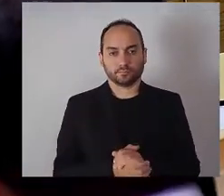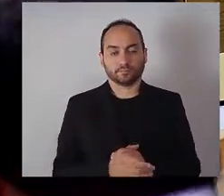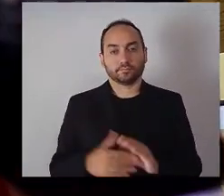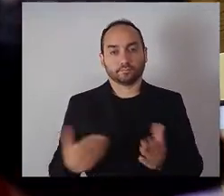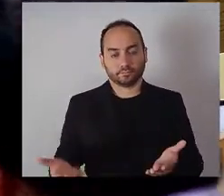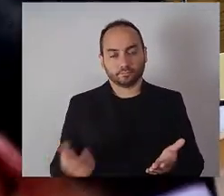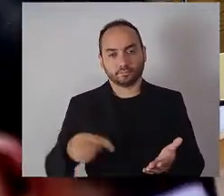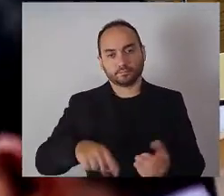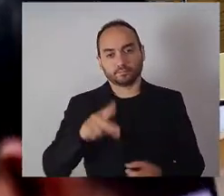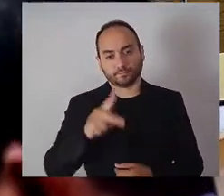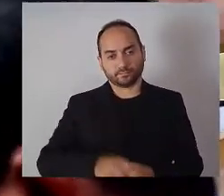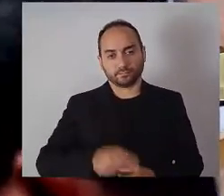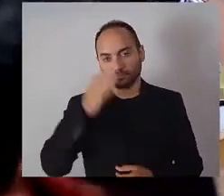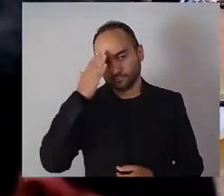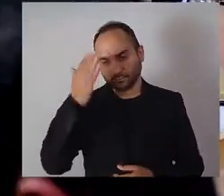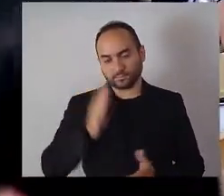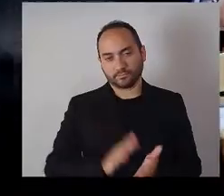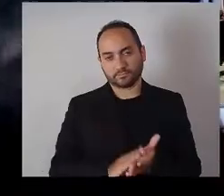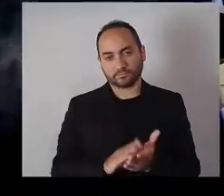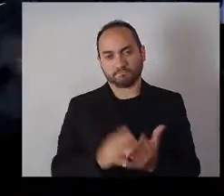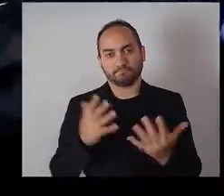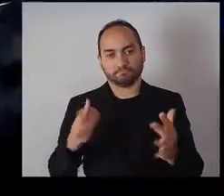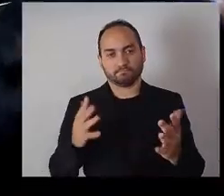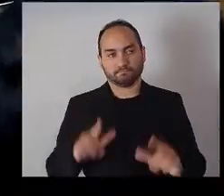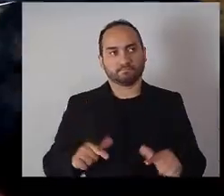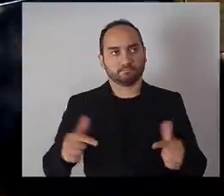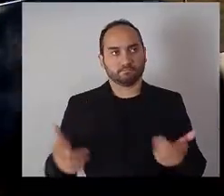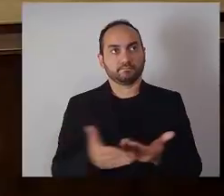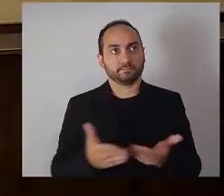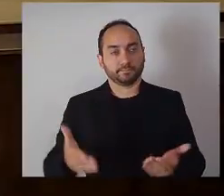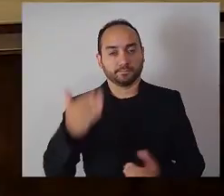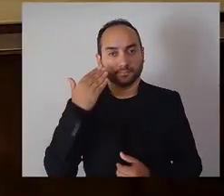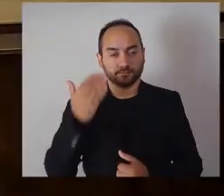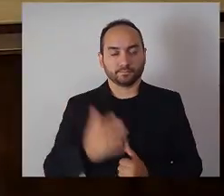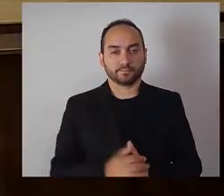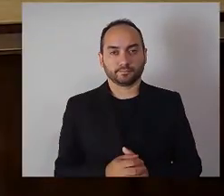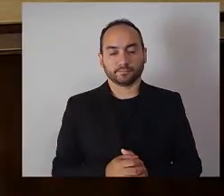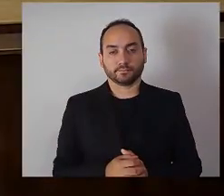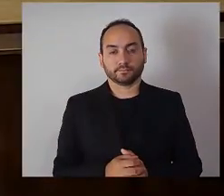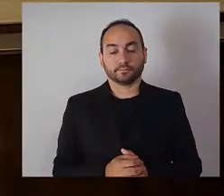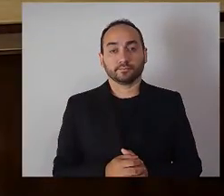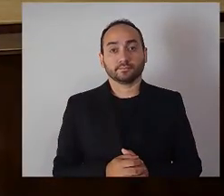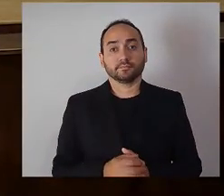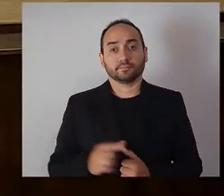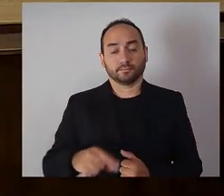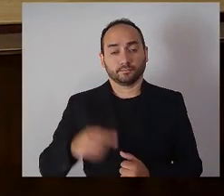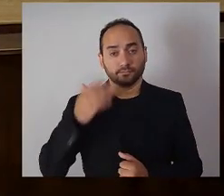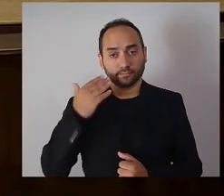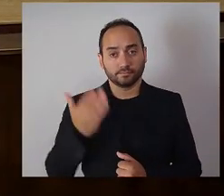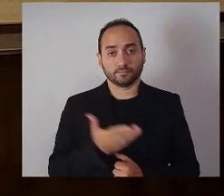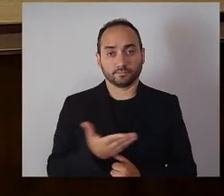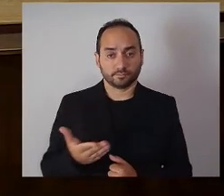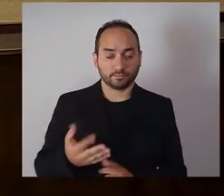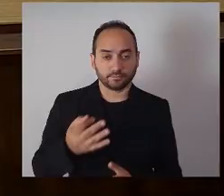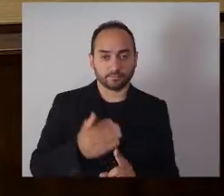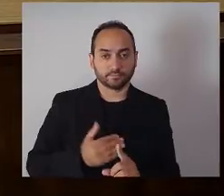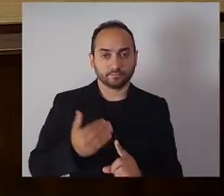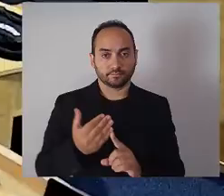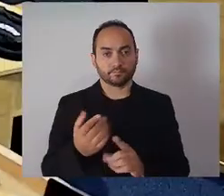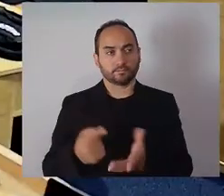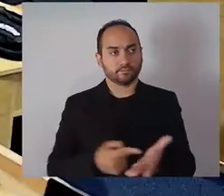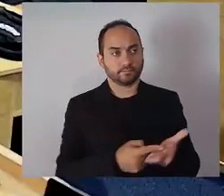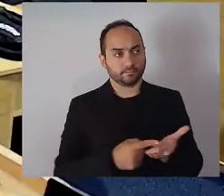mais uma vez agradeço e parabenizo Vossa Excelência pela iniciativa. Muito obrigado. Obrigado, desembargador Luciano. Todos de